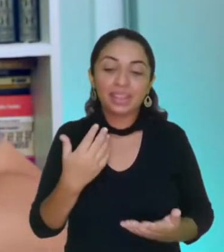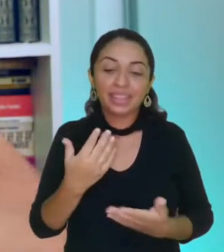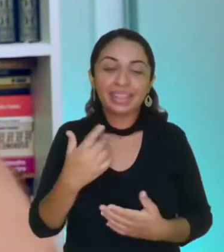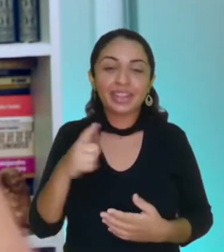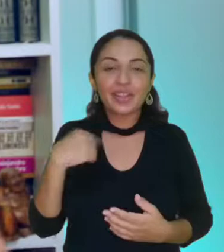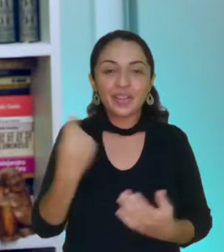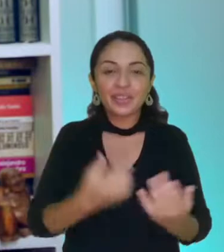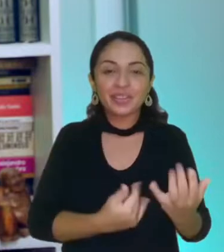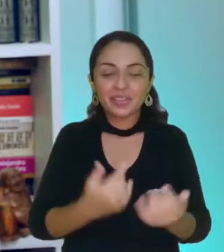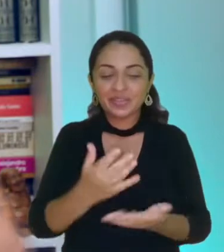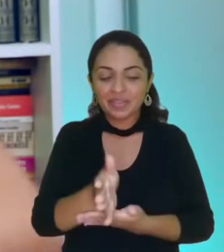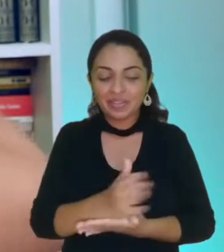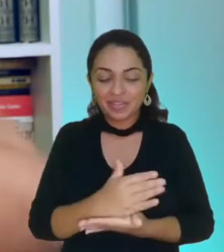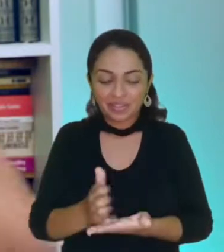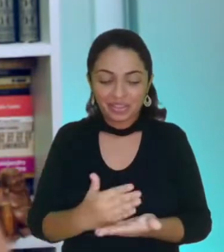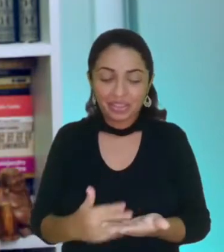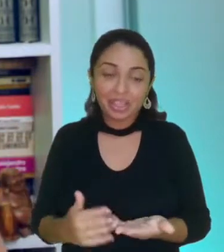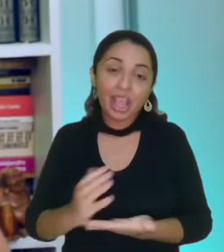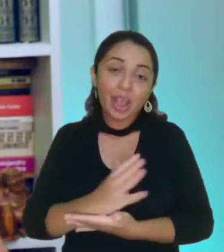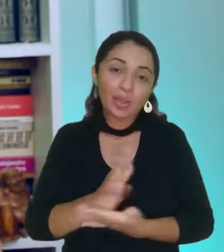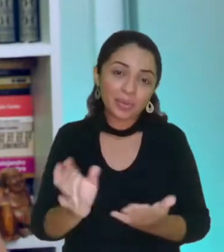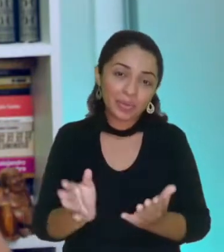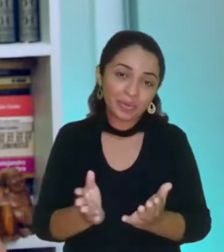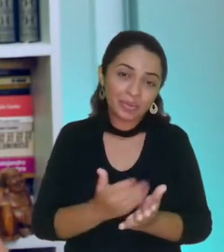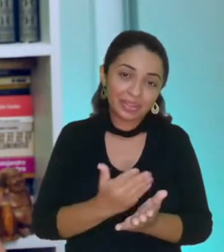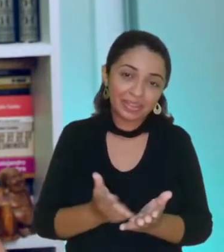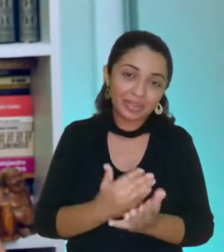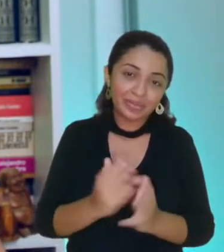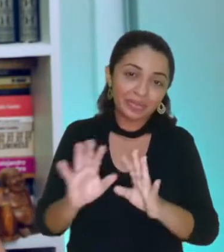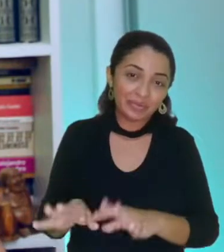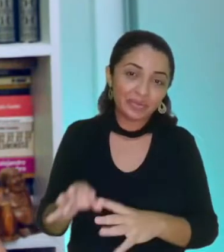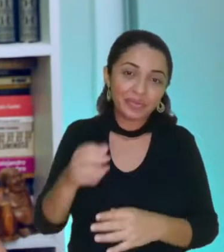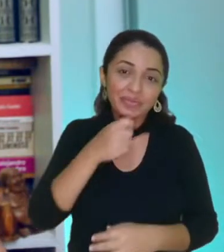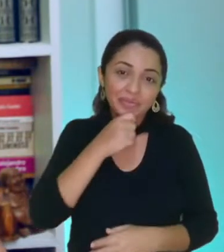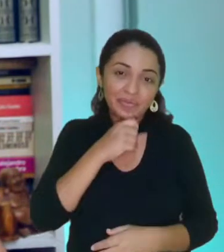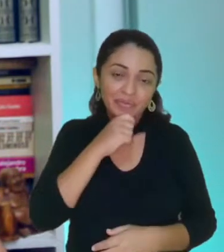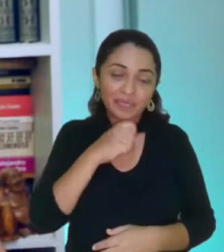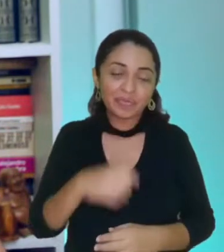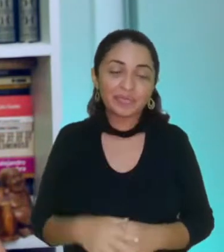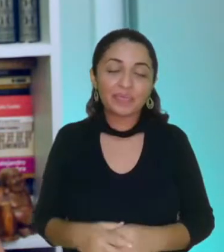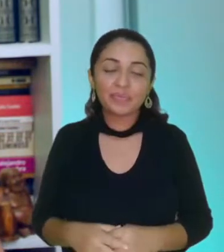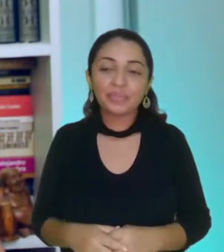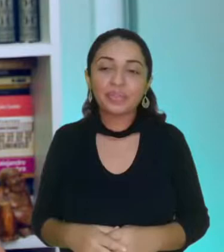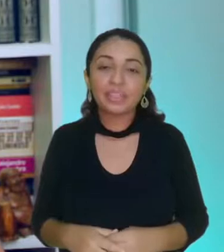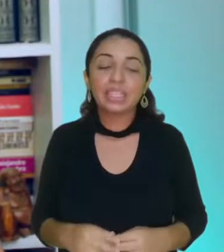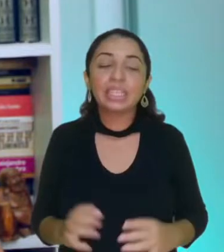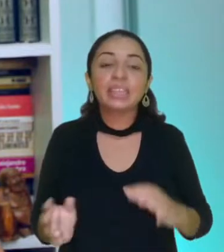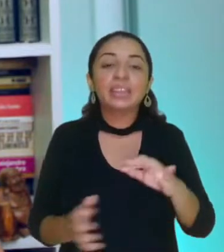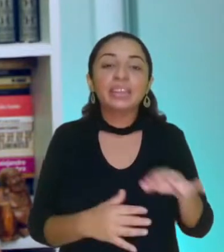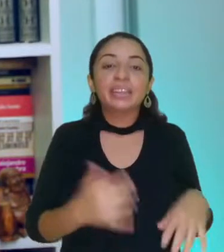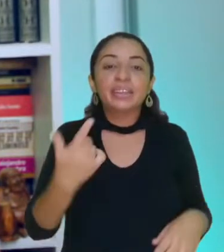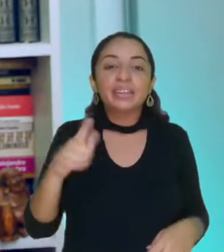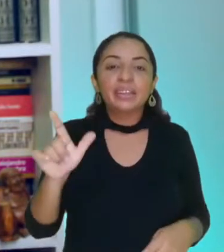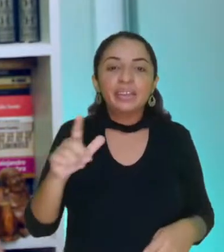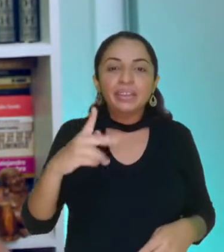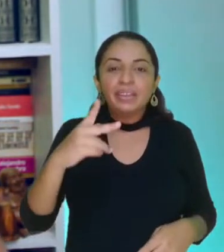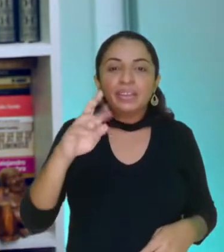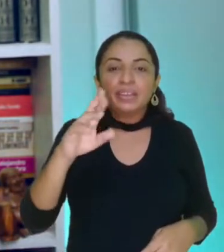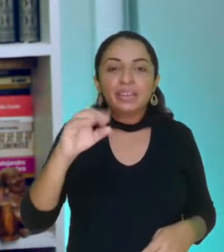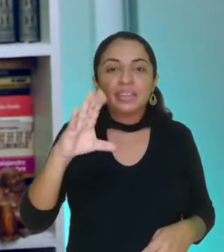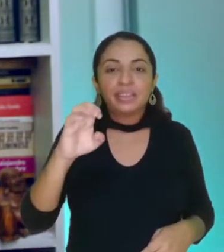livros. E alguns deles ficaram lá. O Processo Mauritius, do Jacob